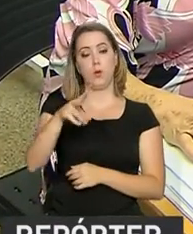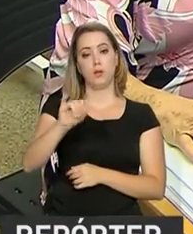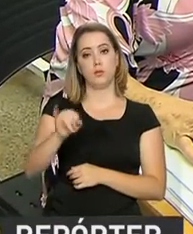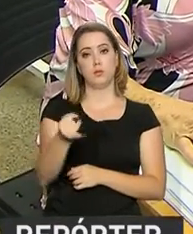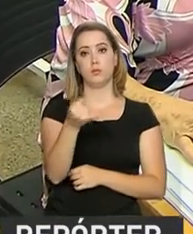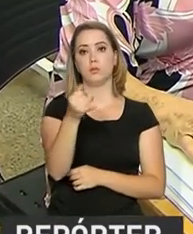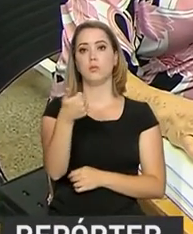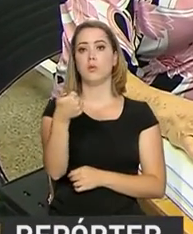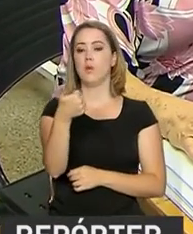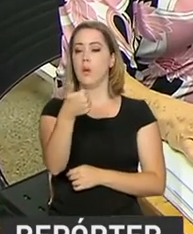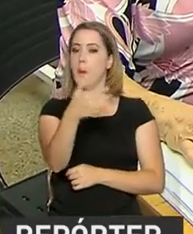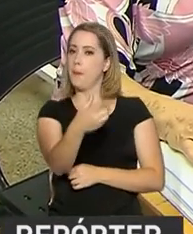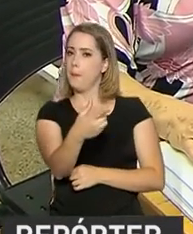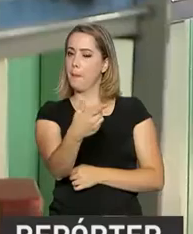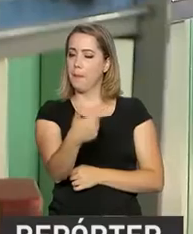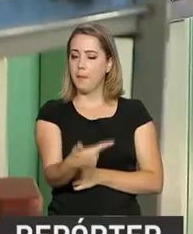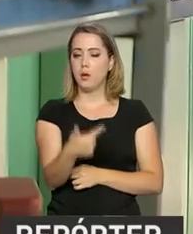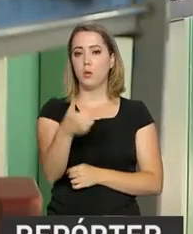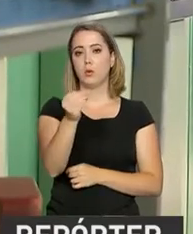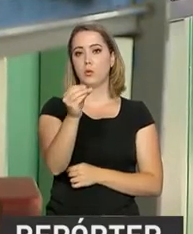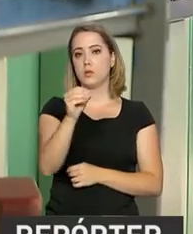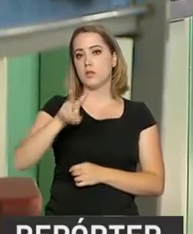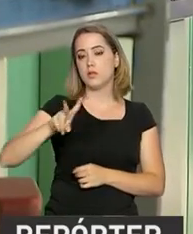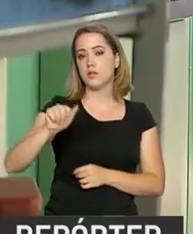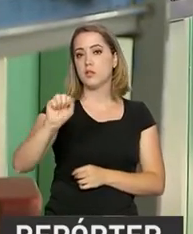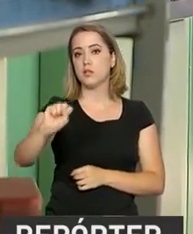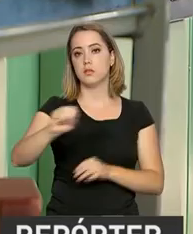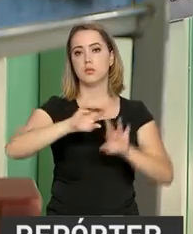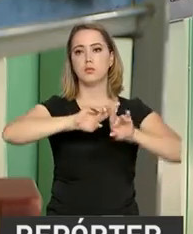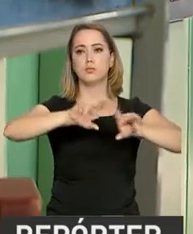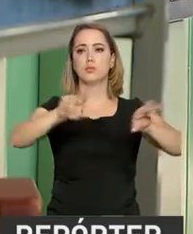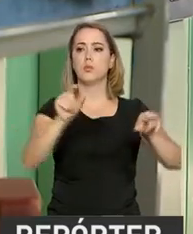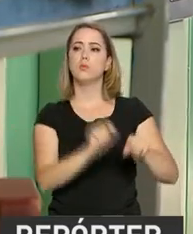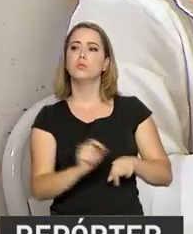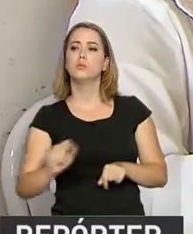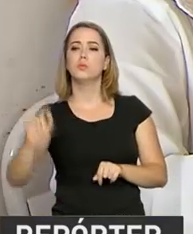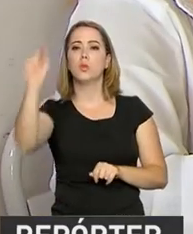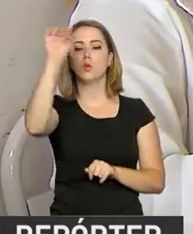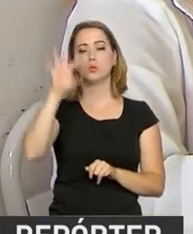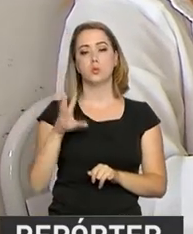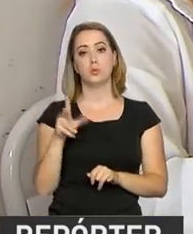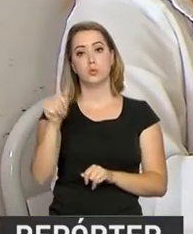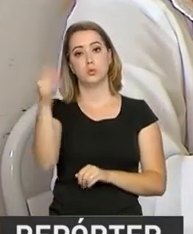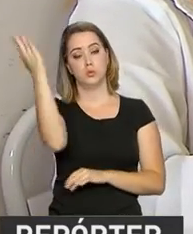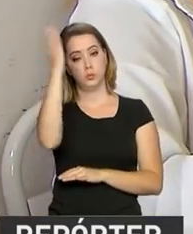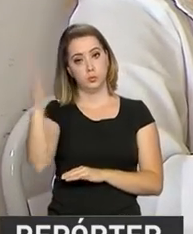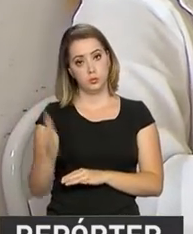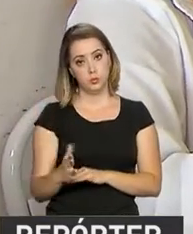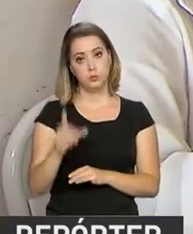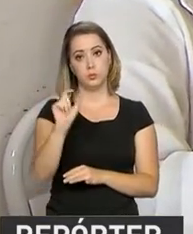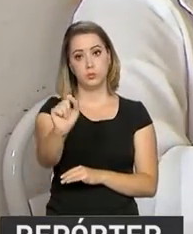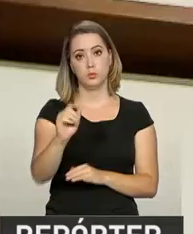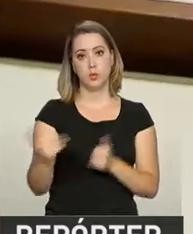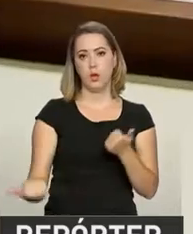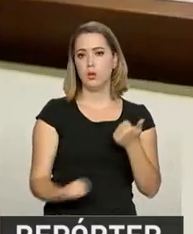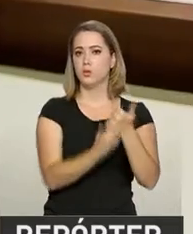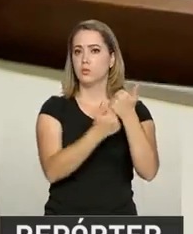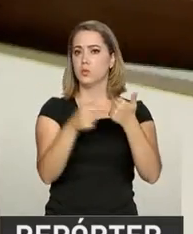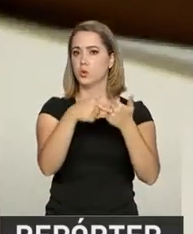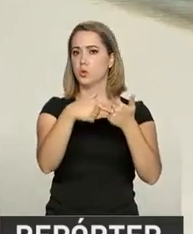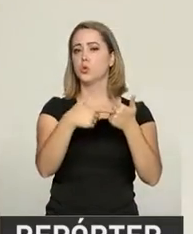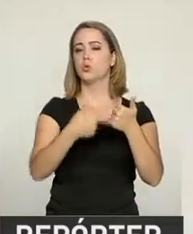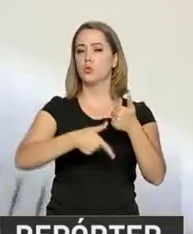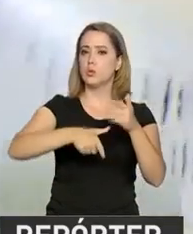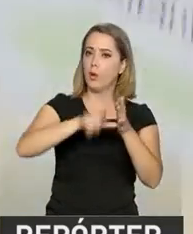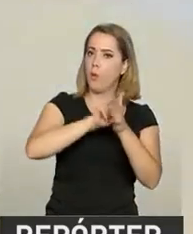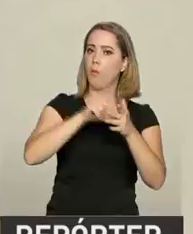1.200 vagas distribuídas em mais de 500 municípios e 2 distritos indígenas. A substituição dos cubanos por brasileiros